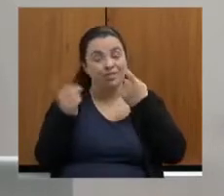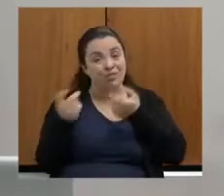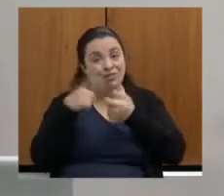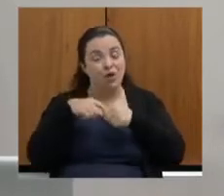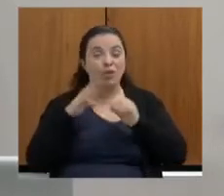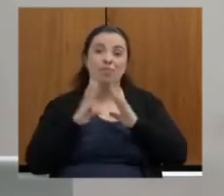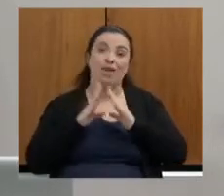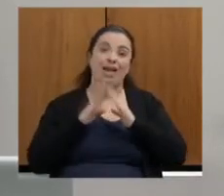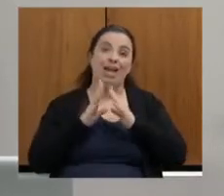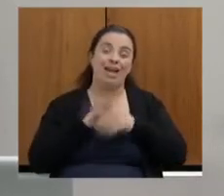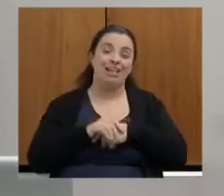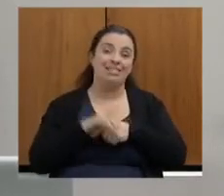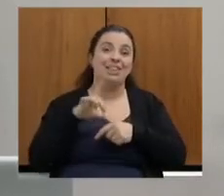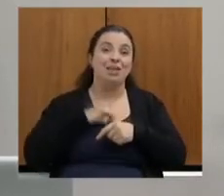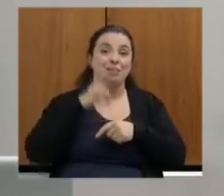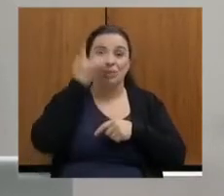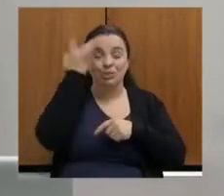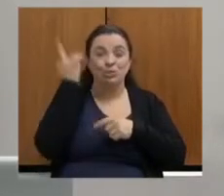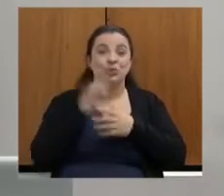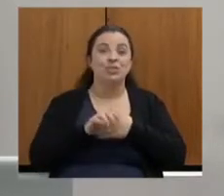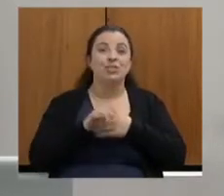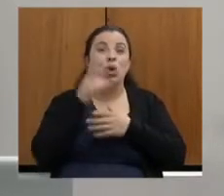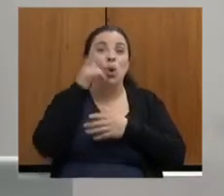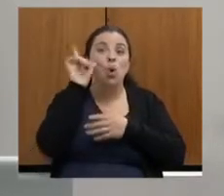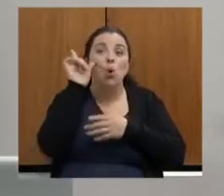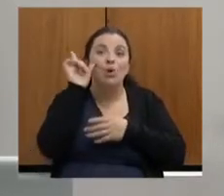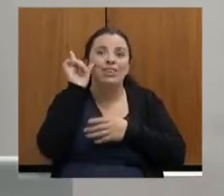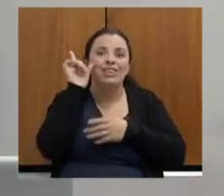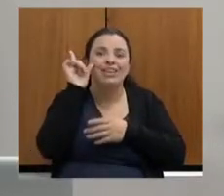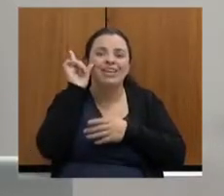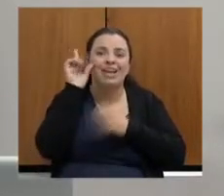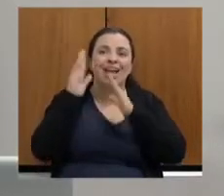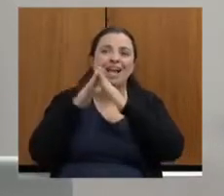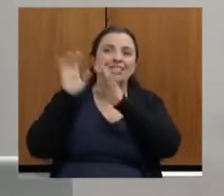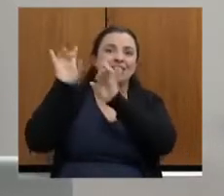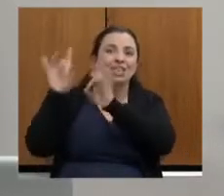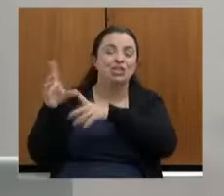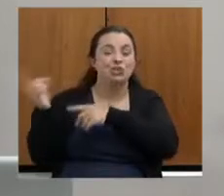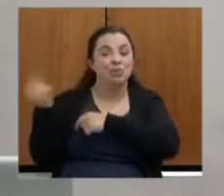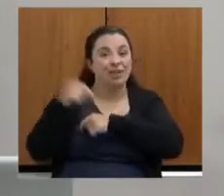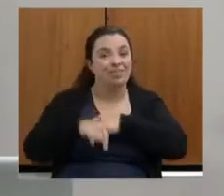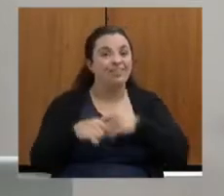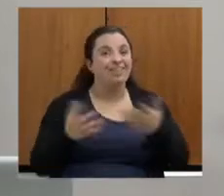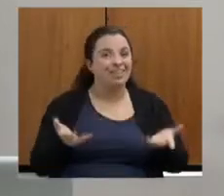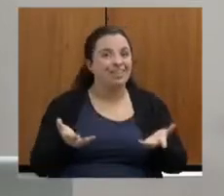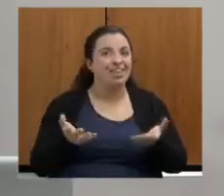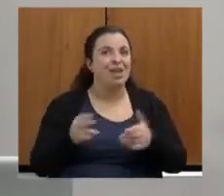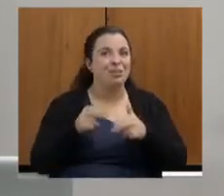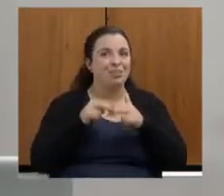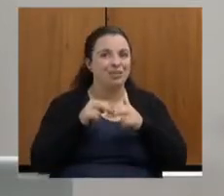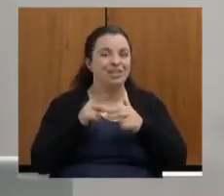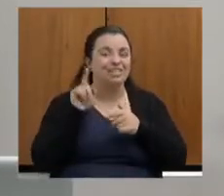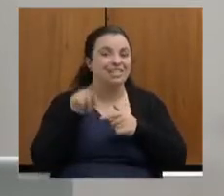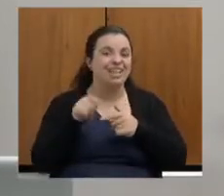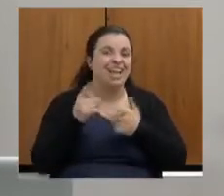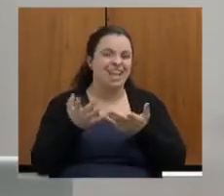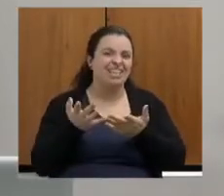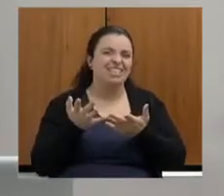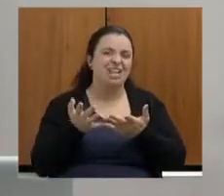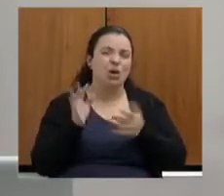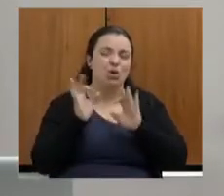vocês tem gente que saiu de casa ontem para tá aqui não é então é só nesse nesse aspecto